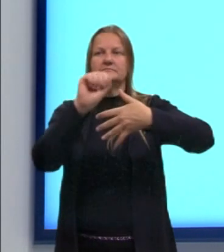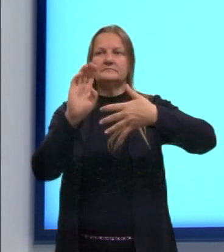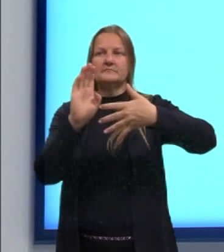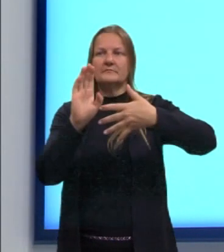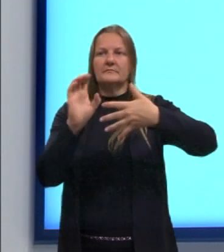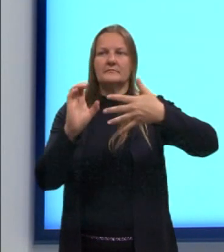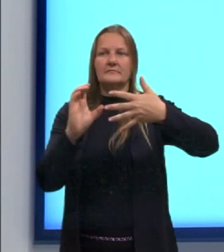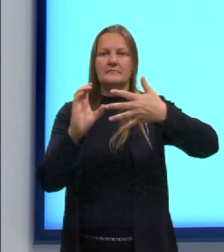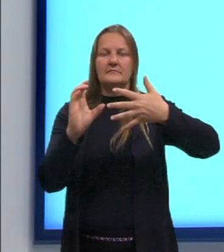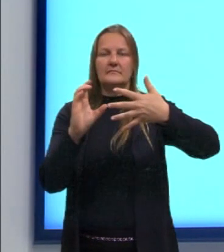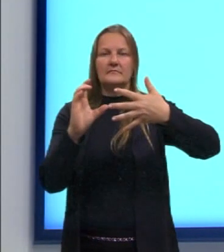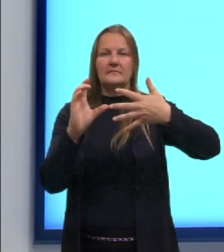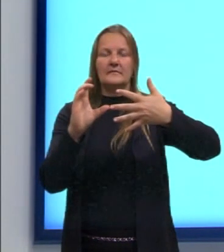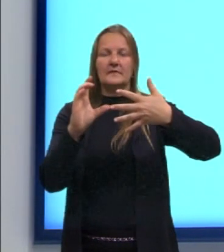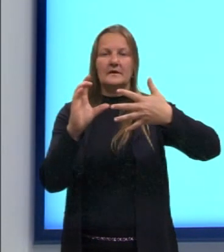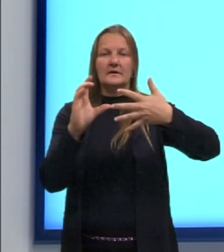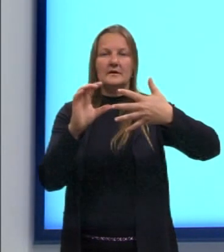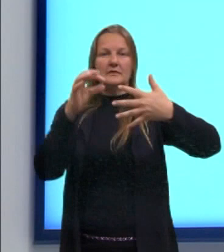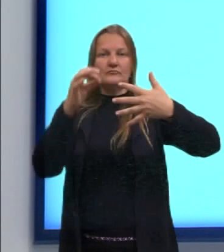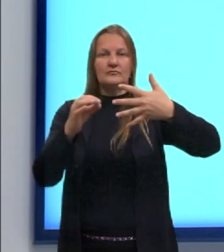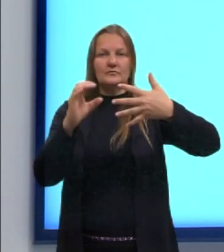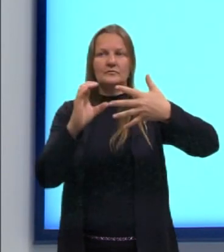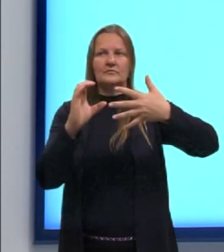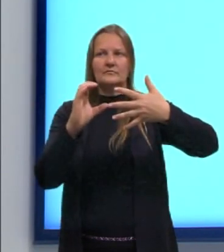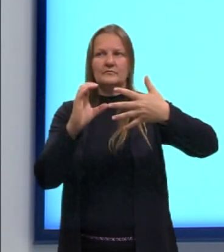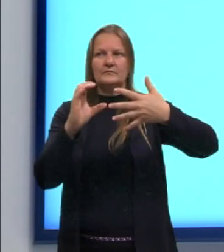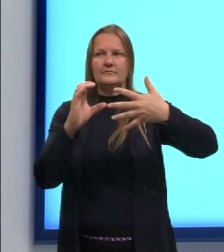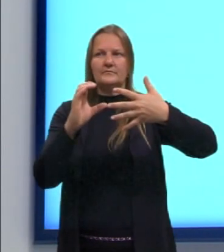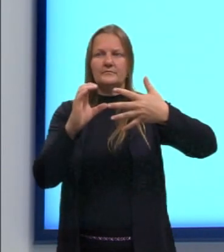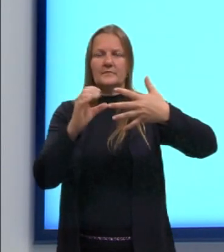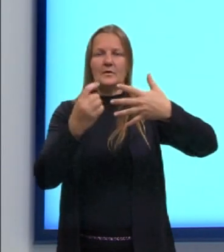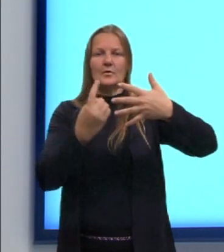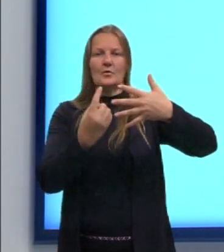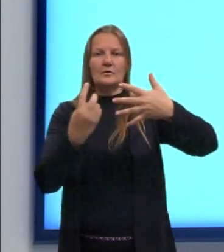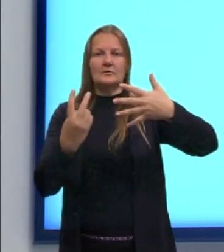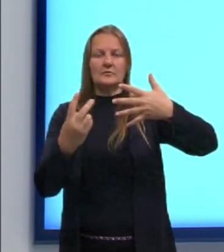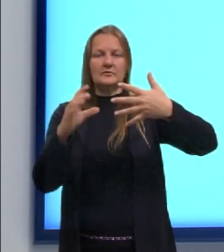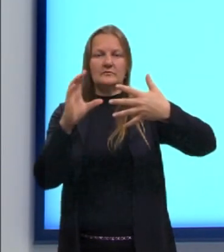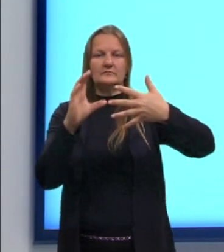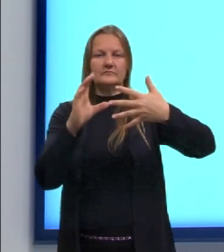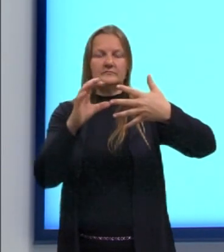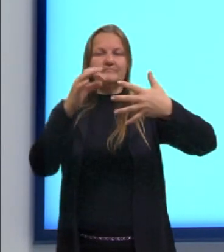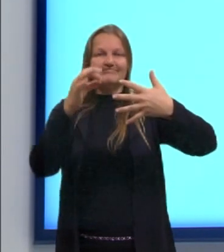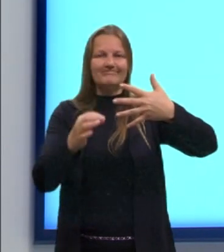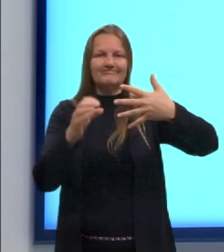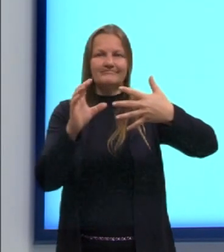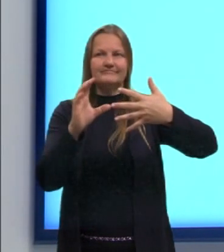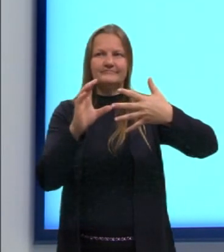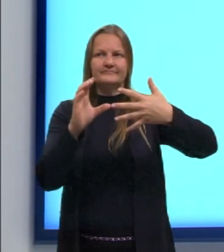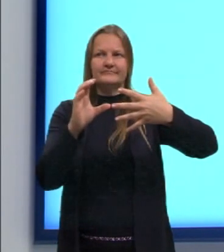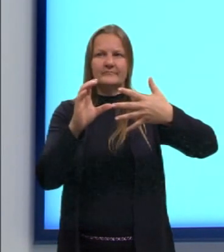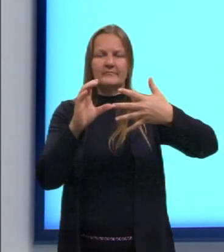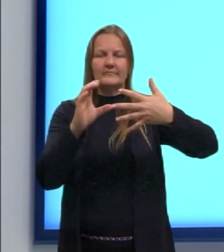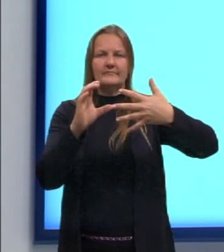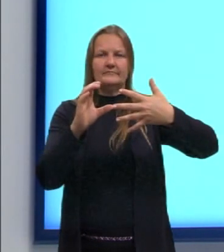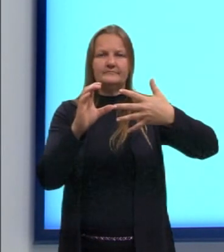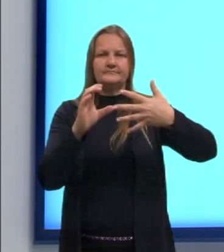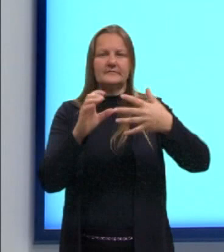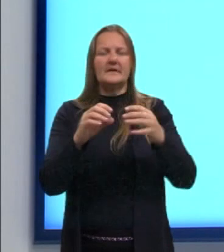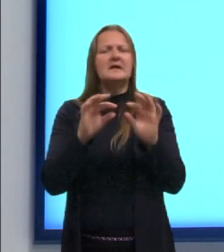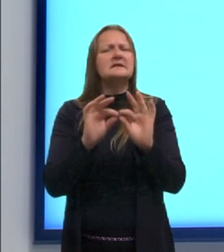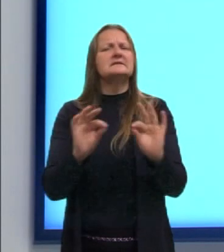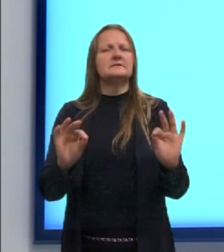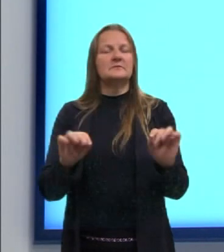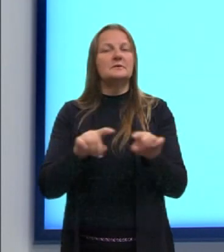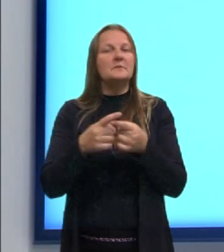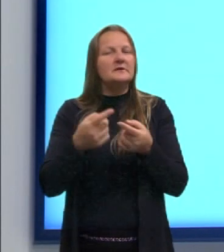A letra C seria a letra correta, como par ordenado 1 e 2. Então, essa questão, embora ela seja